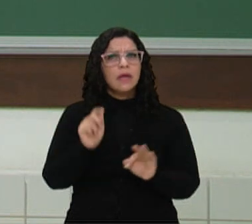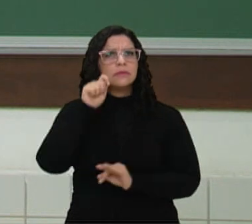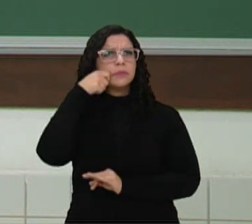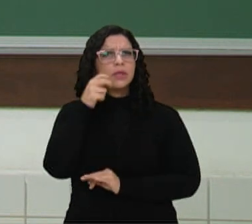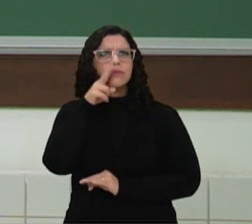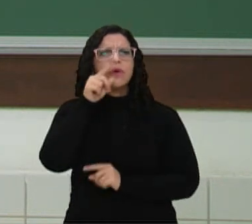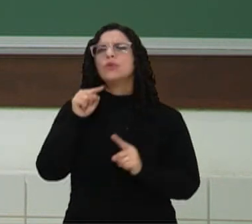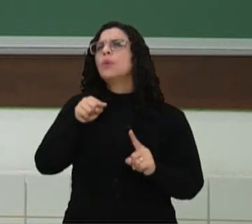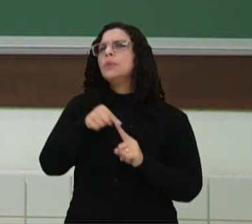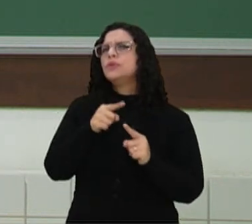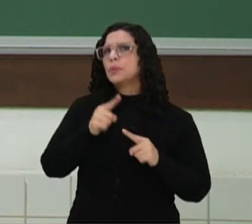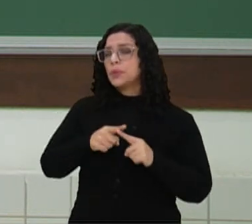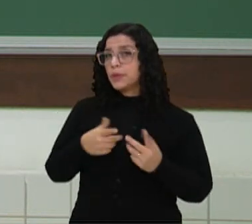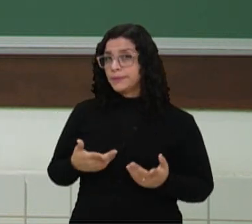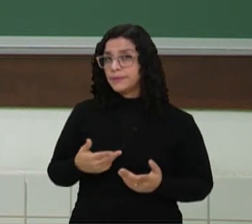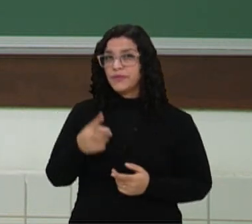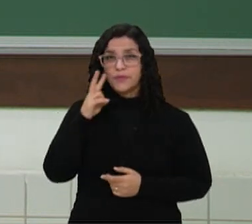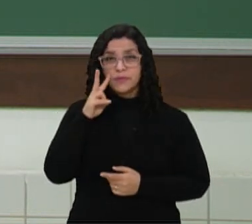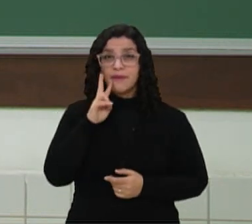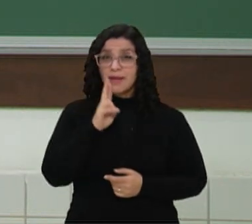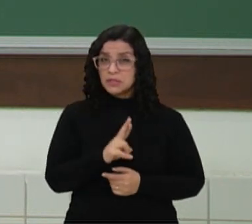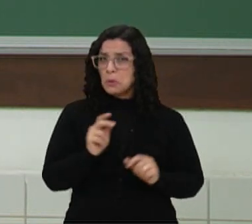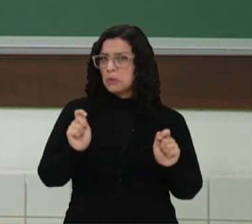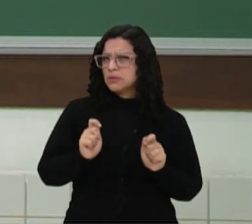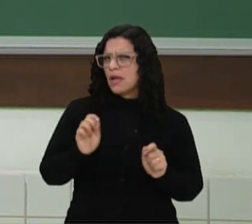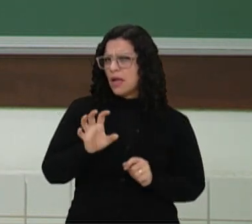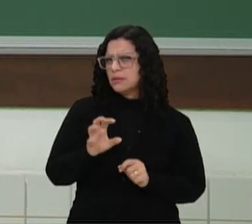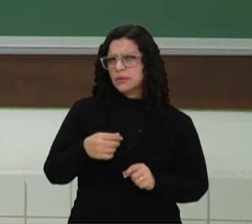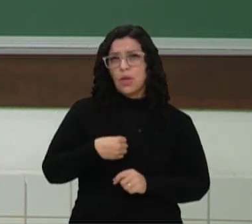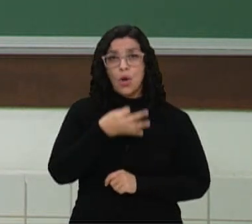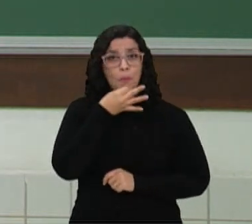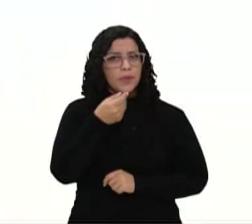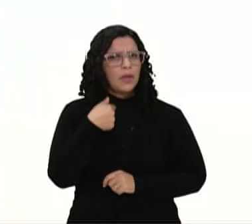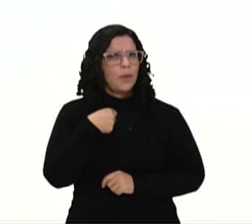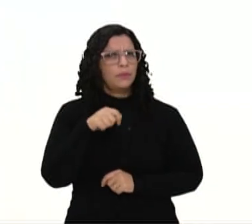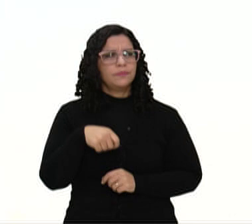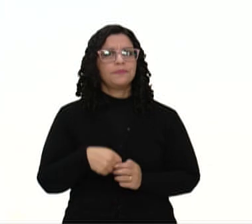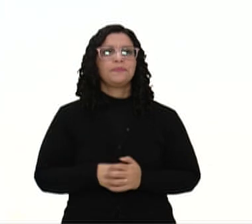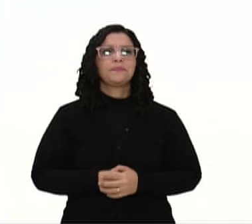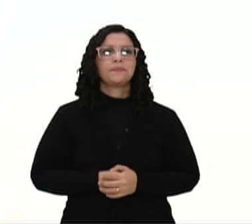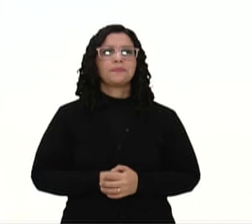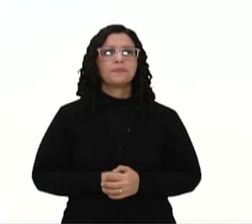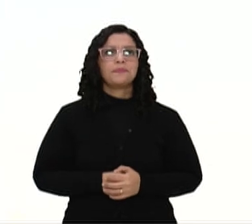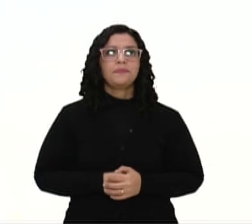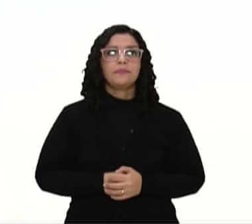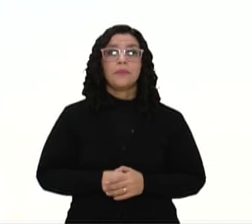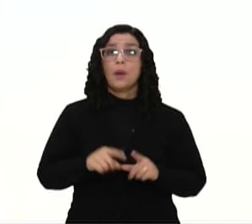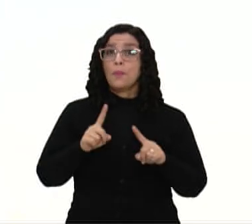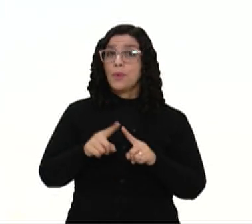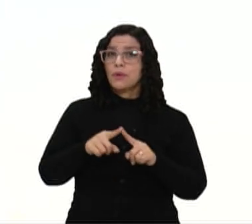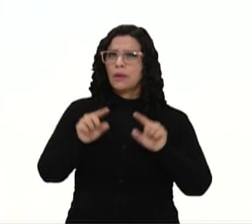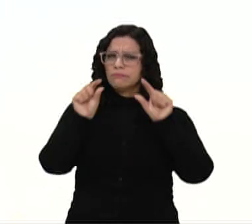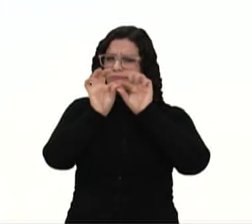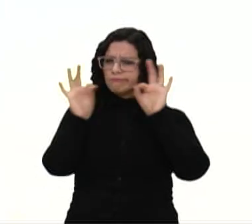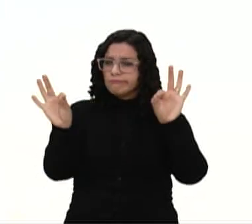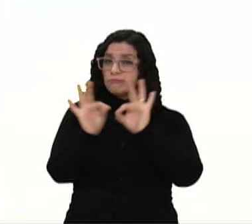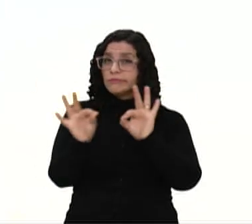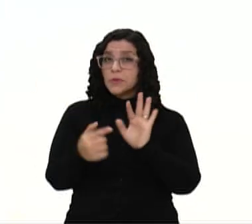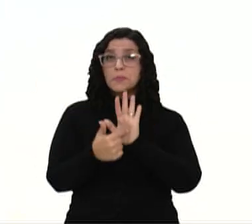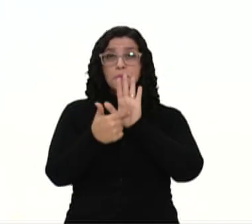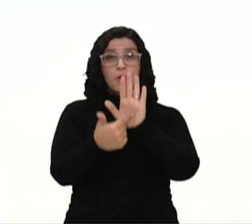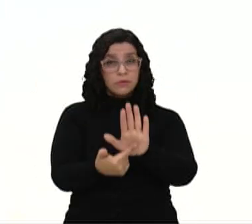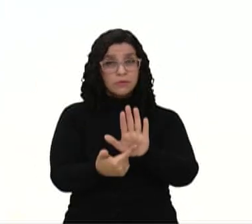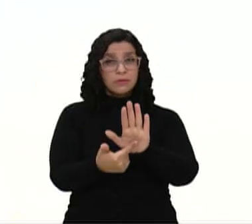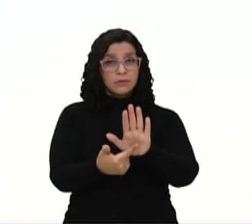o objetivo dela? Vamos lá para a nossa possibilidade, nossa sugestão de resposta. O objetivo dela foi